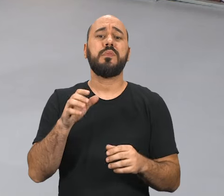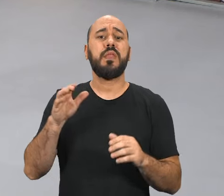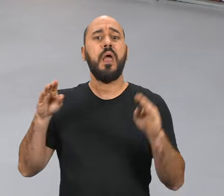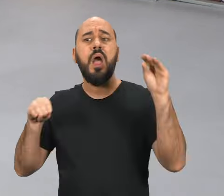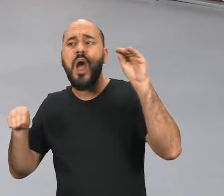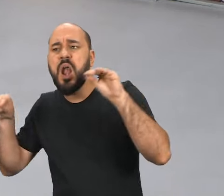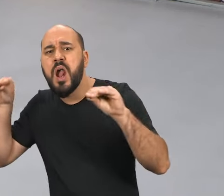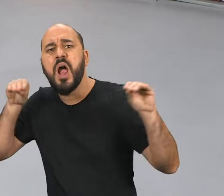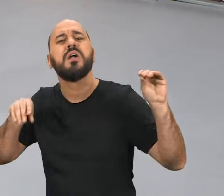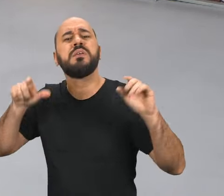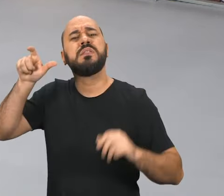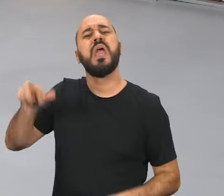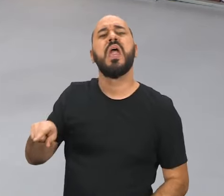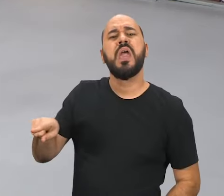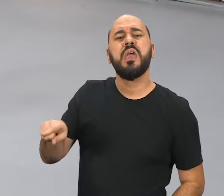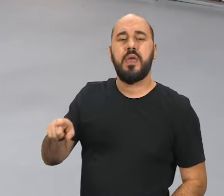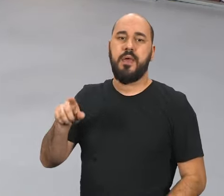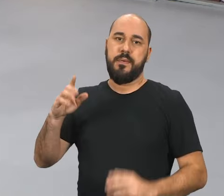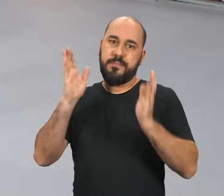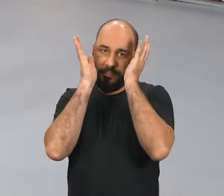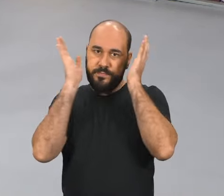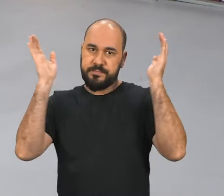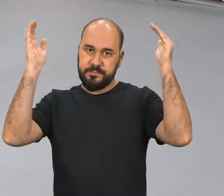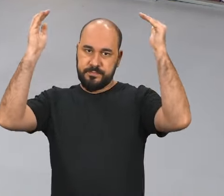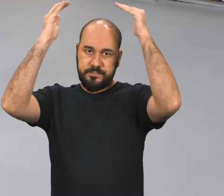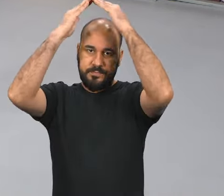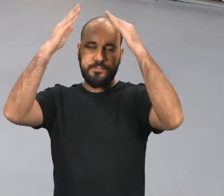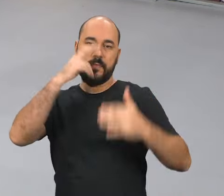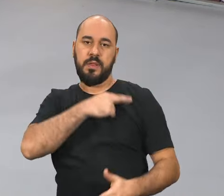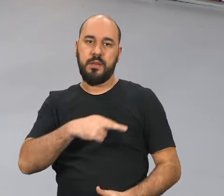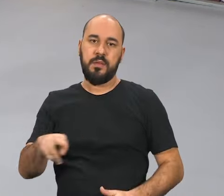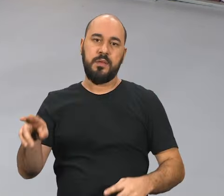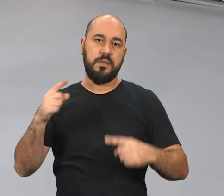papal, que dominou de 538 a